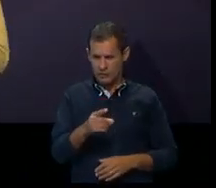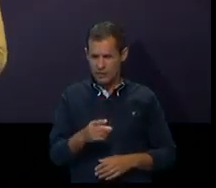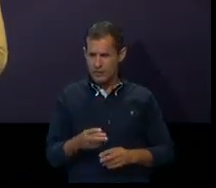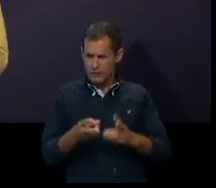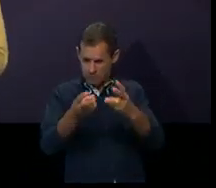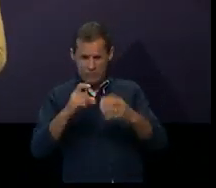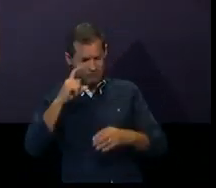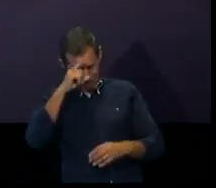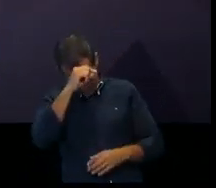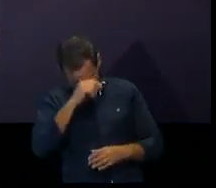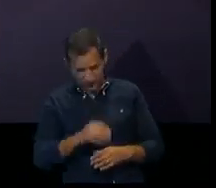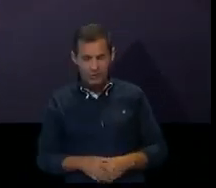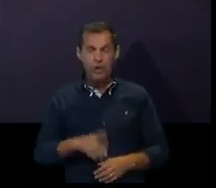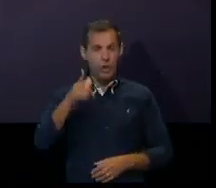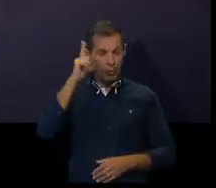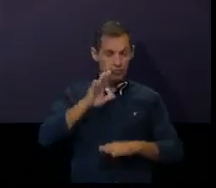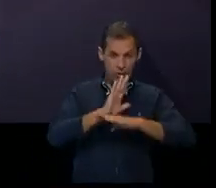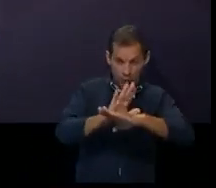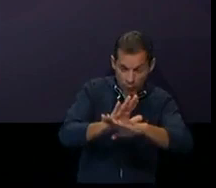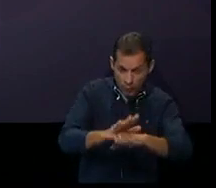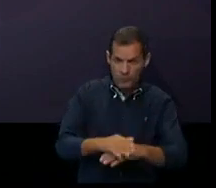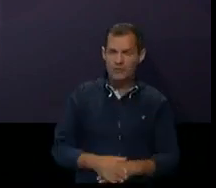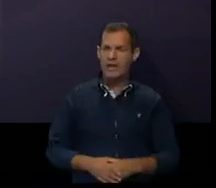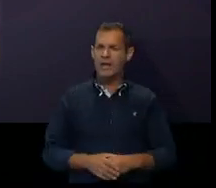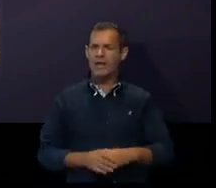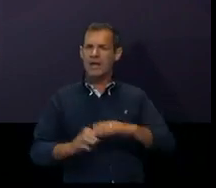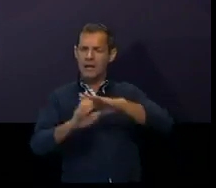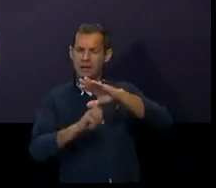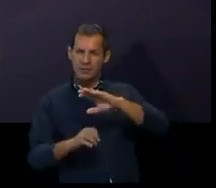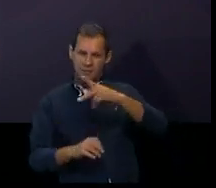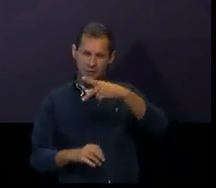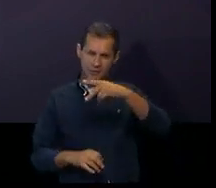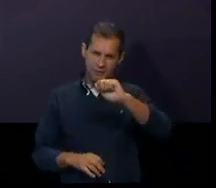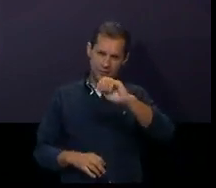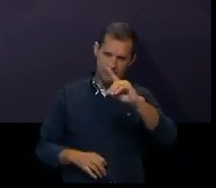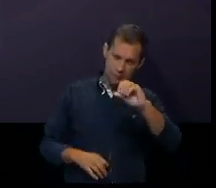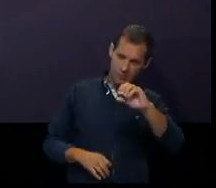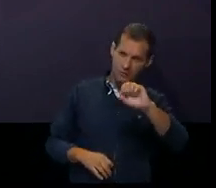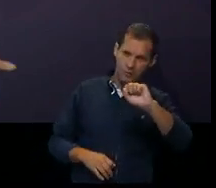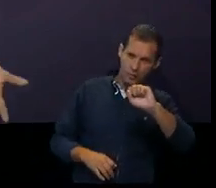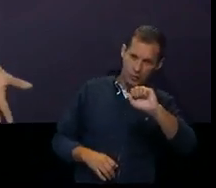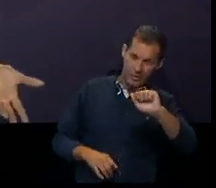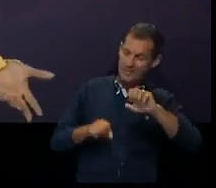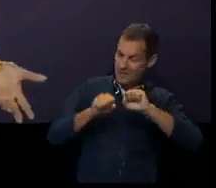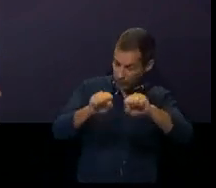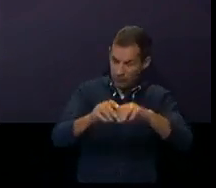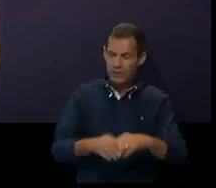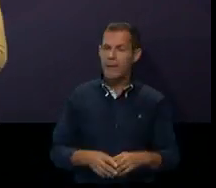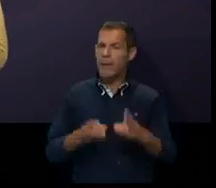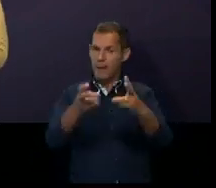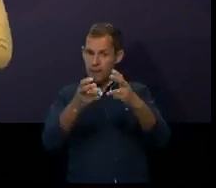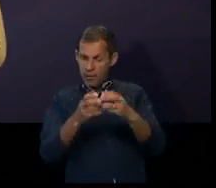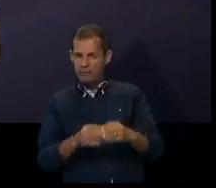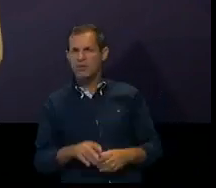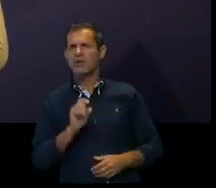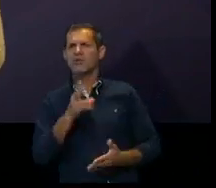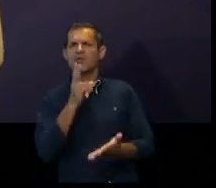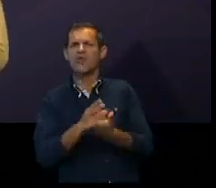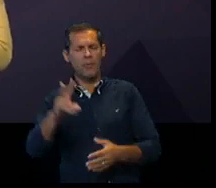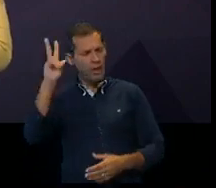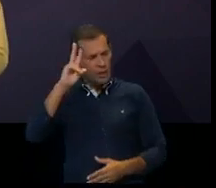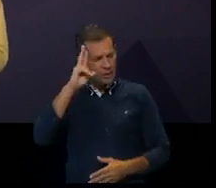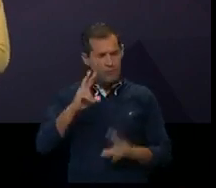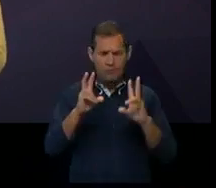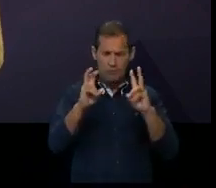Muito difícil? Conseguiu ajudar a construtora Padawan S.A. a se firmar no mercado? Bom, para descobrir, só mesmo